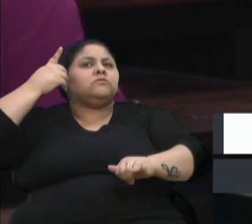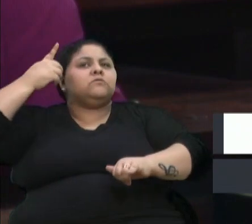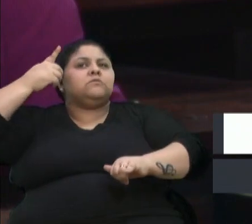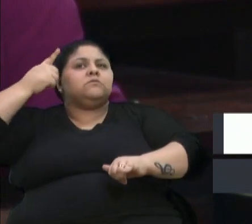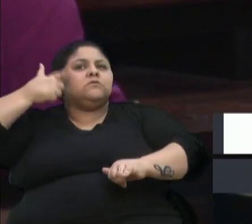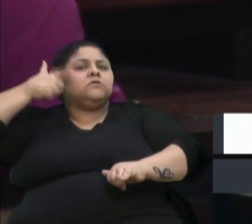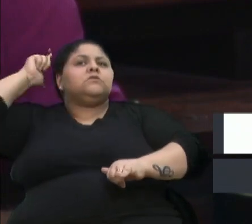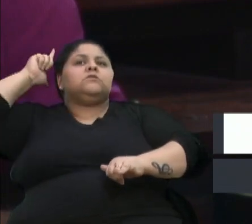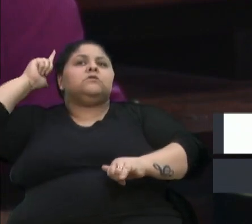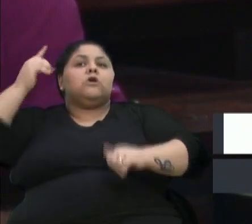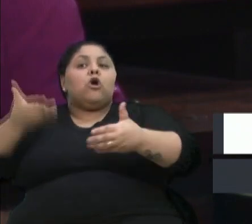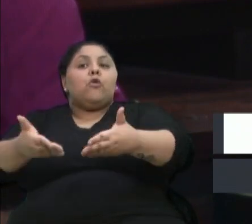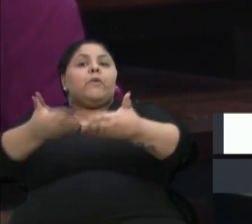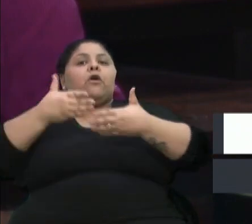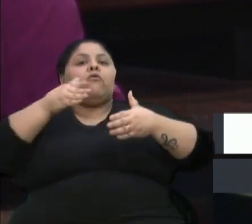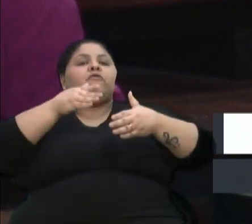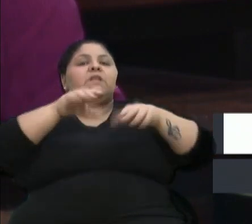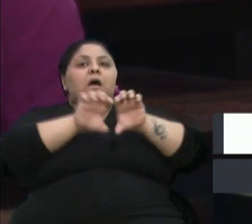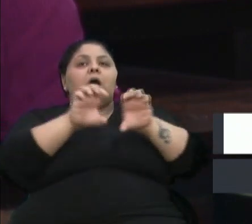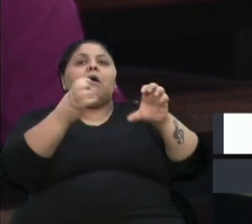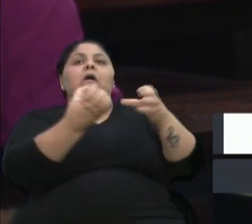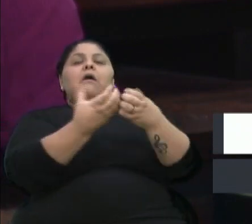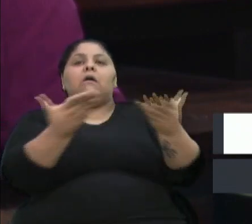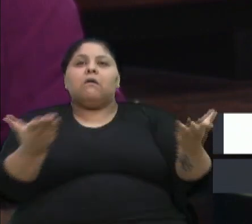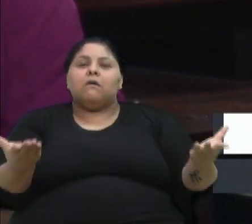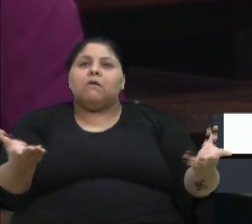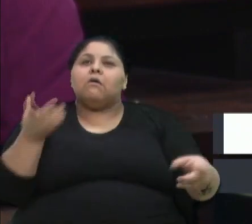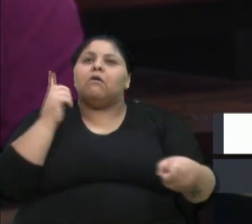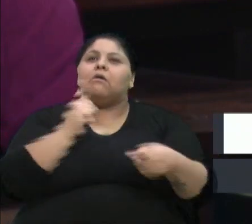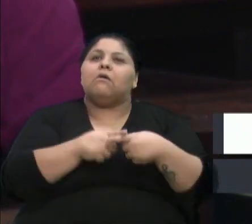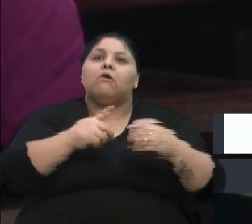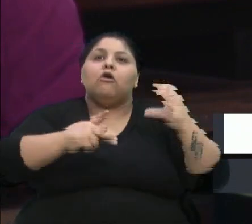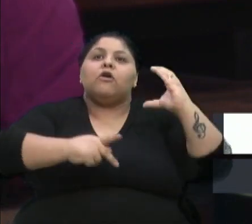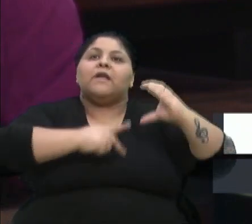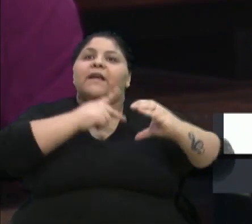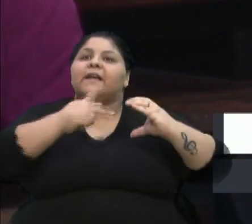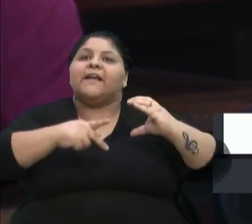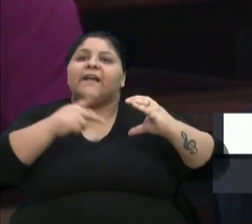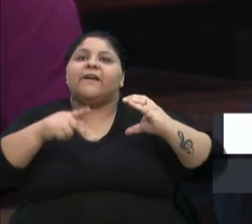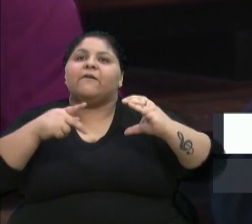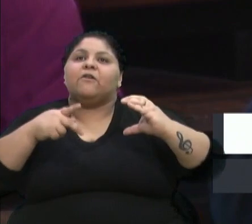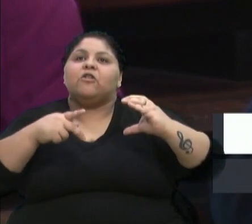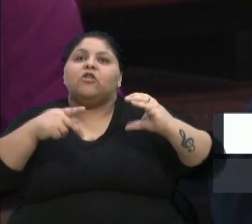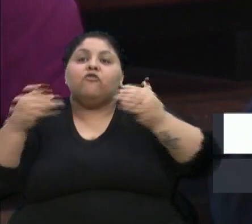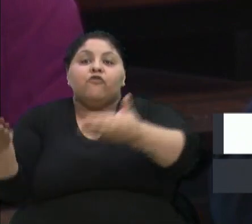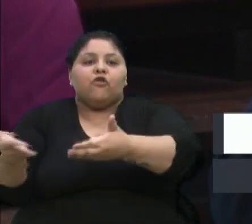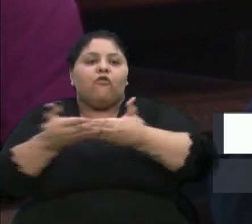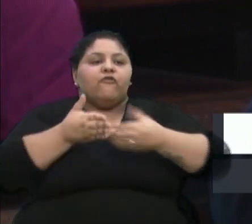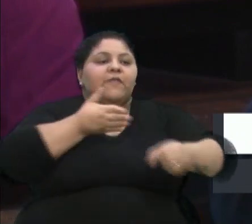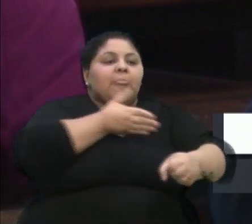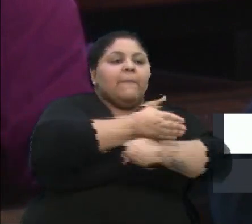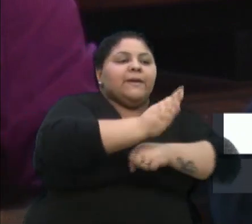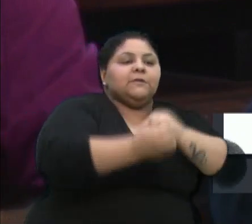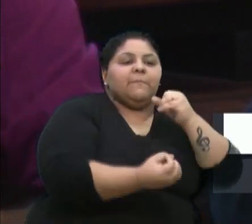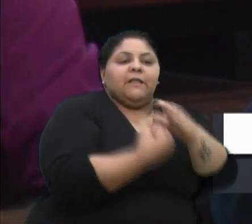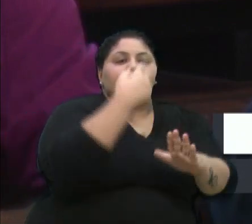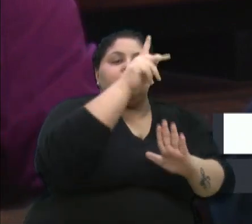convidar a comunidade? Por que a Câmara não foi convidada a participar da construção desse projeto?